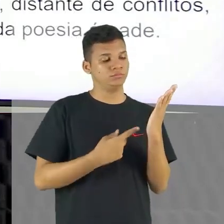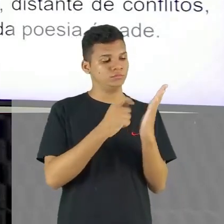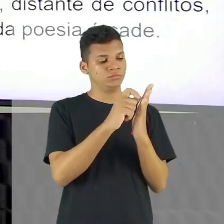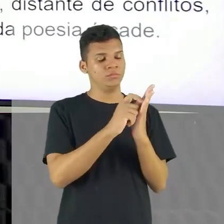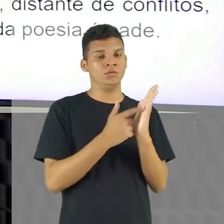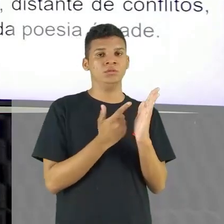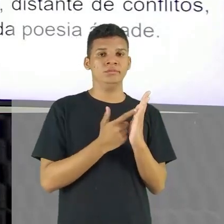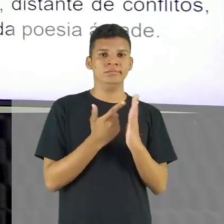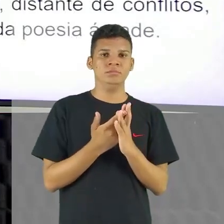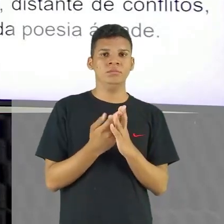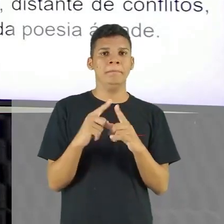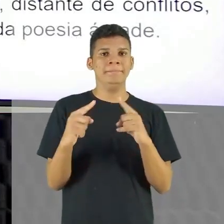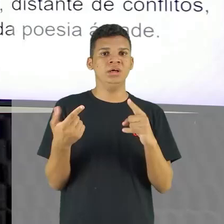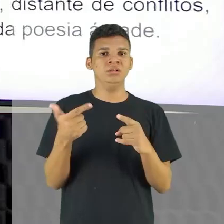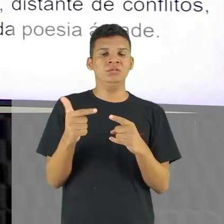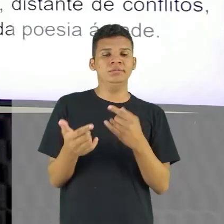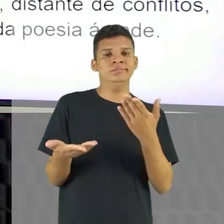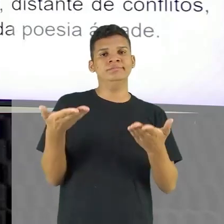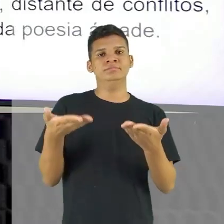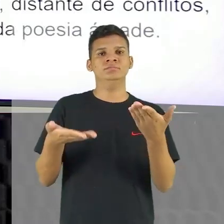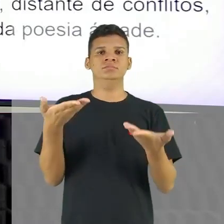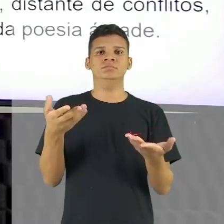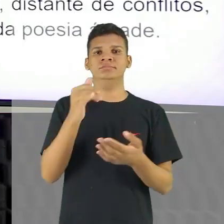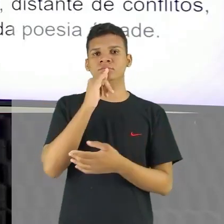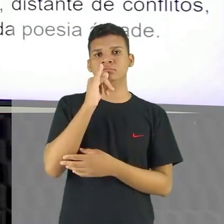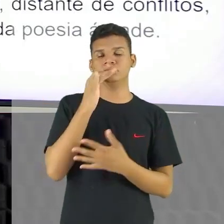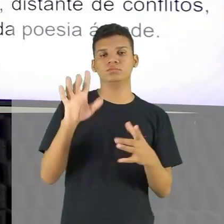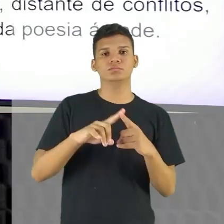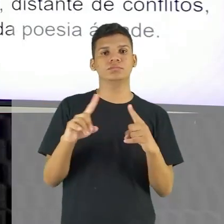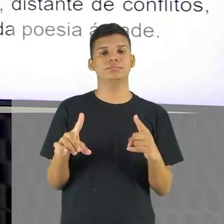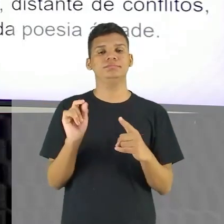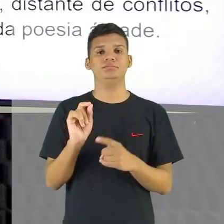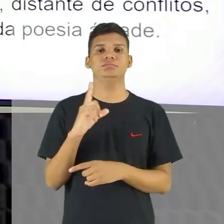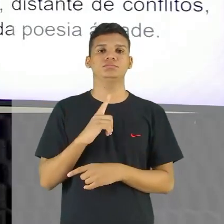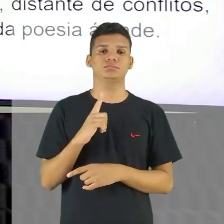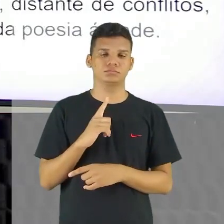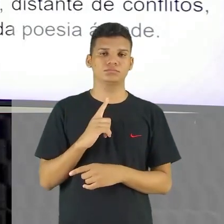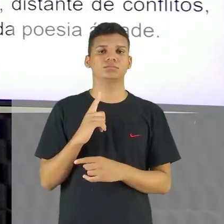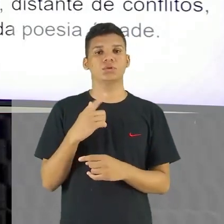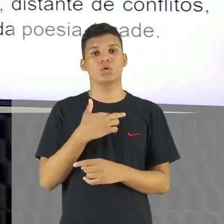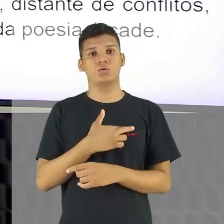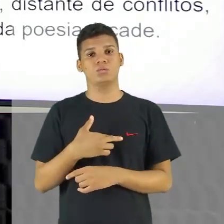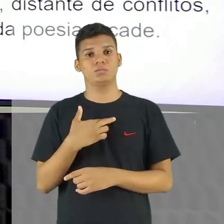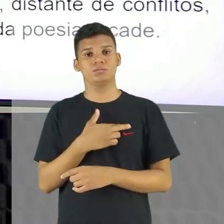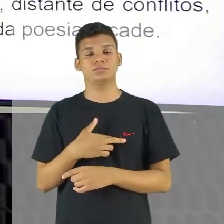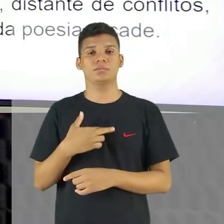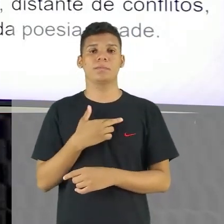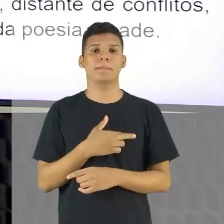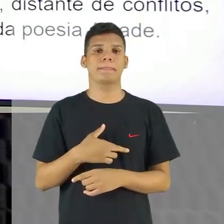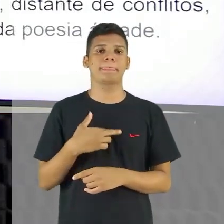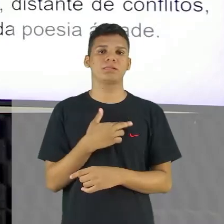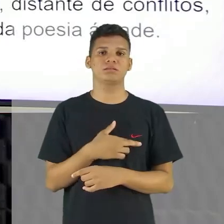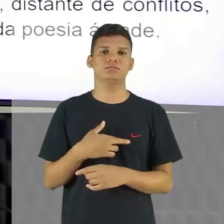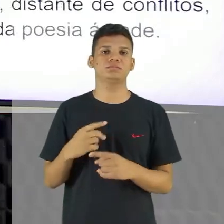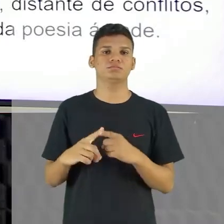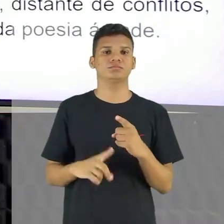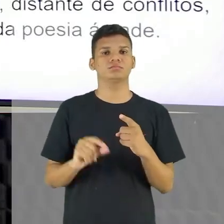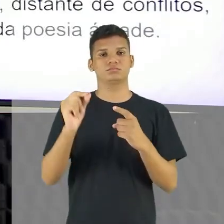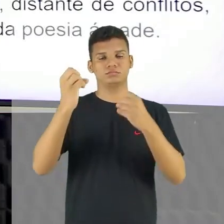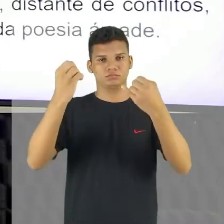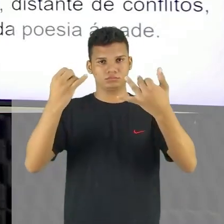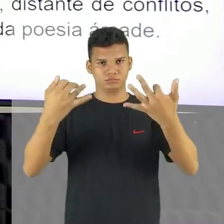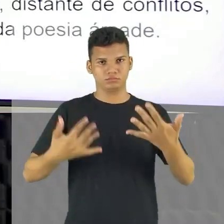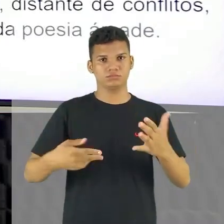existia essa distinção, tá bom? Então, ela traz para nós esse romanceiro com uma pitadinha